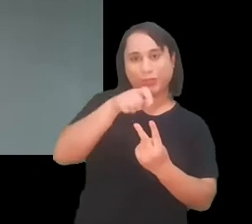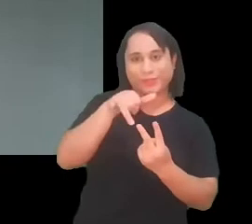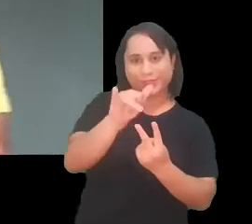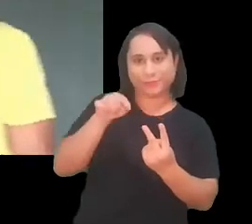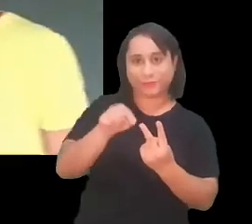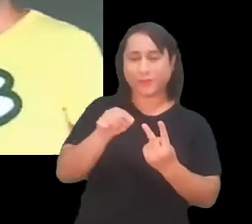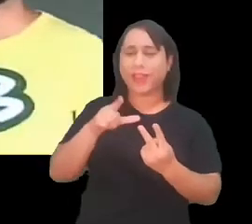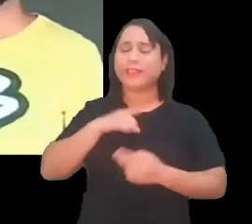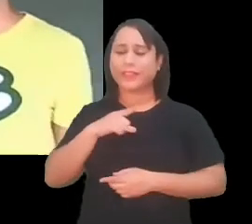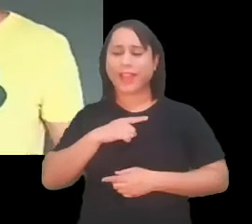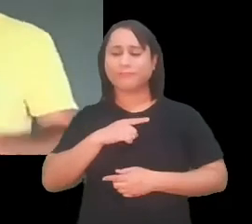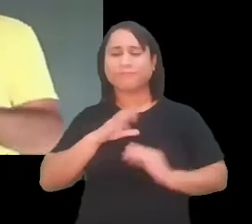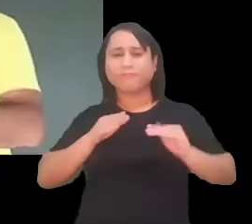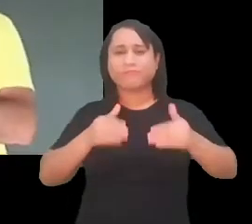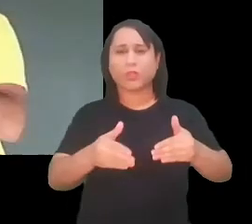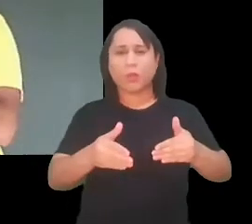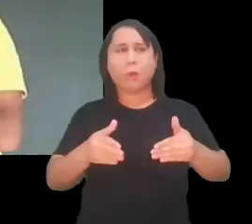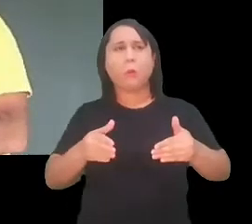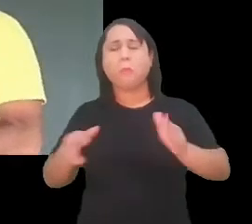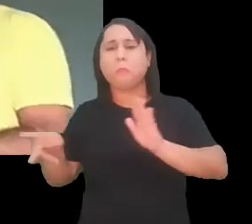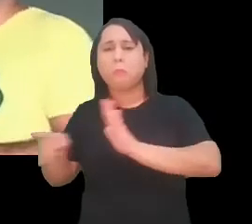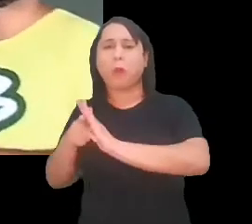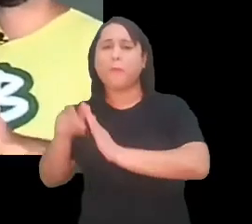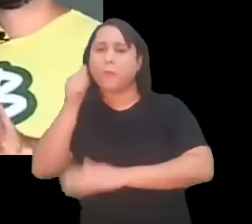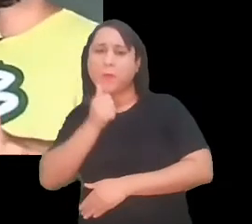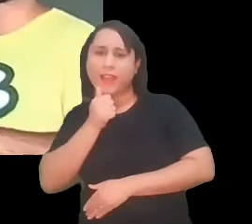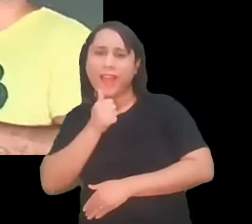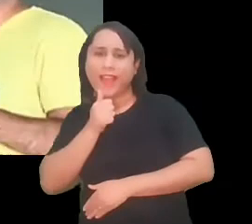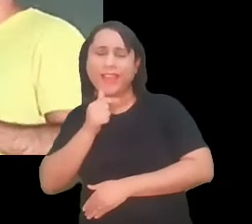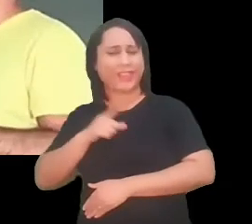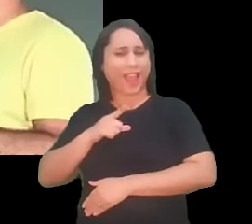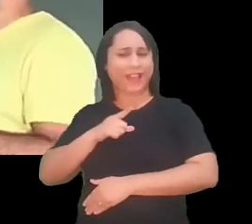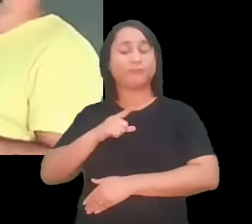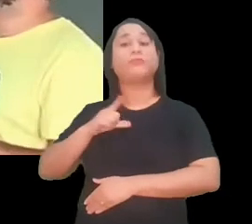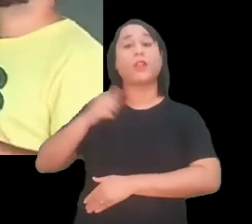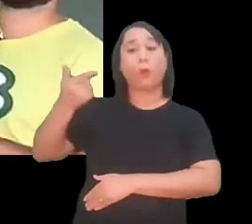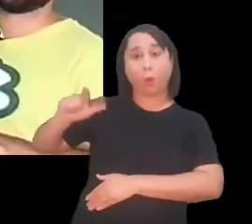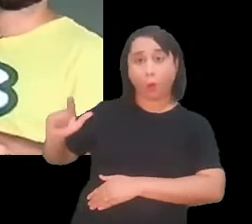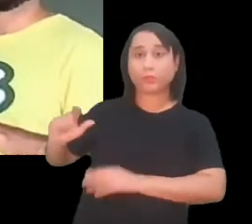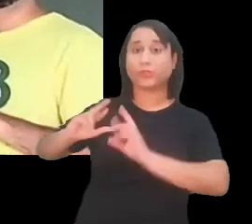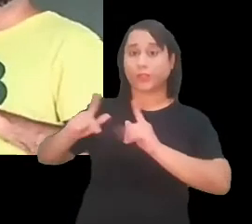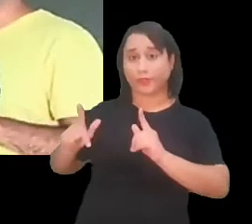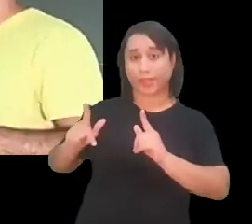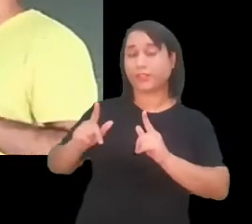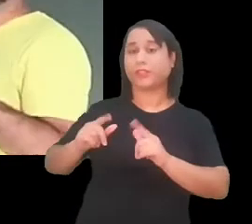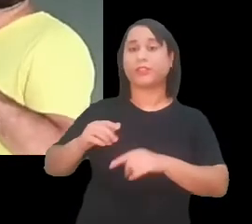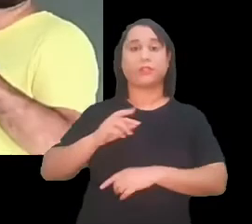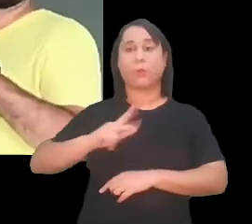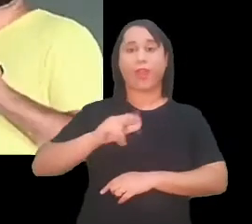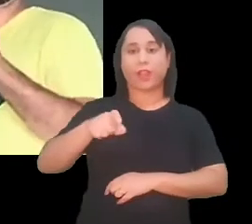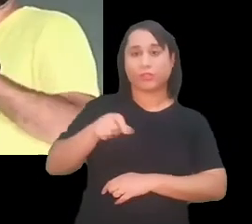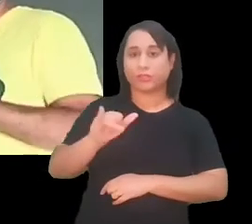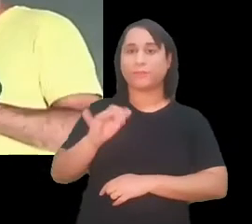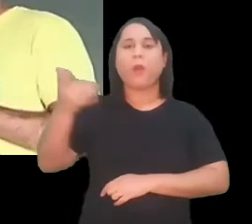Senhor, existem heranças restritas ao sexo feminino? A gente tem outros padrões que não é o XY, que a gente vai